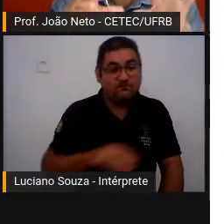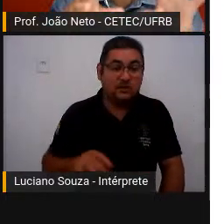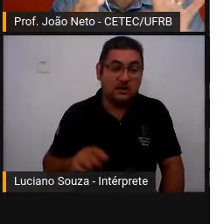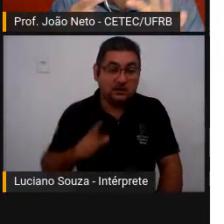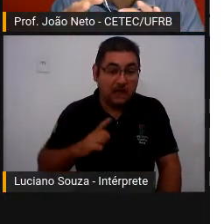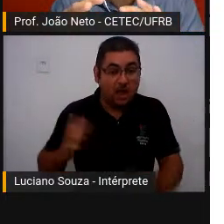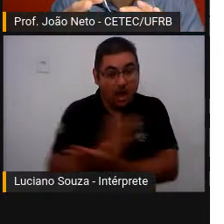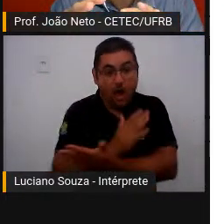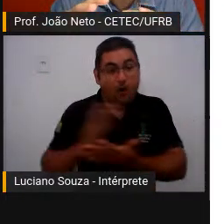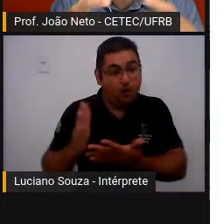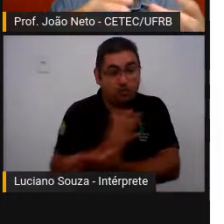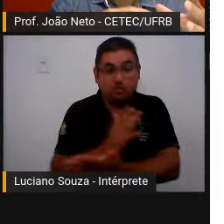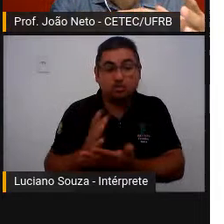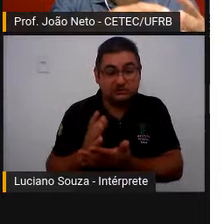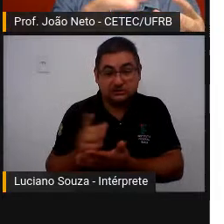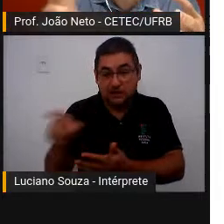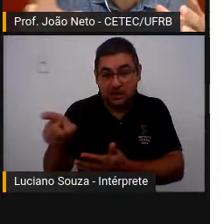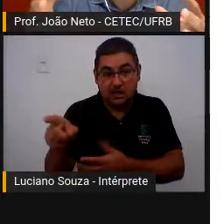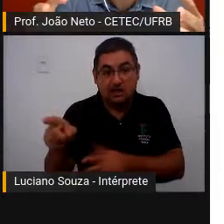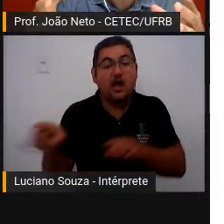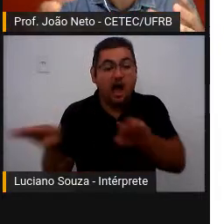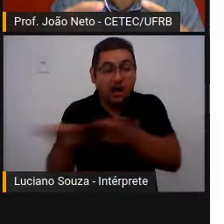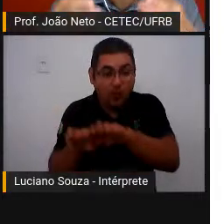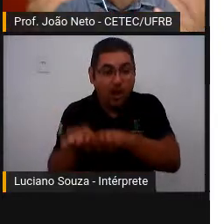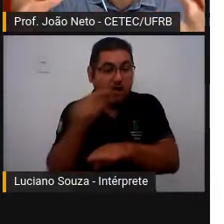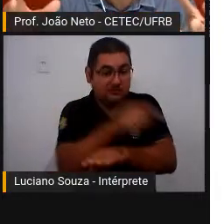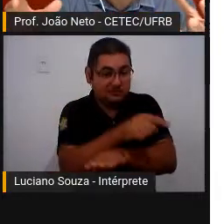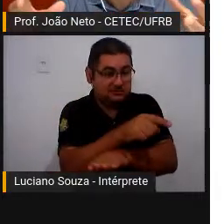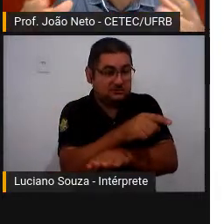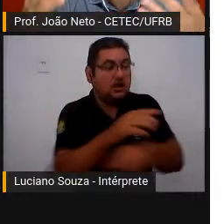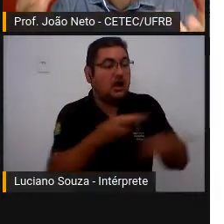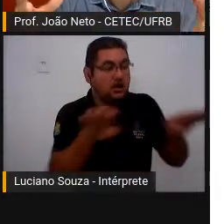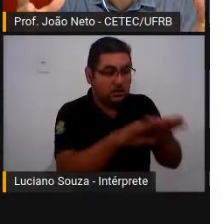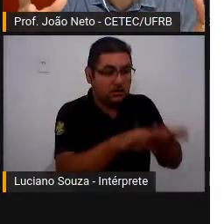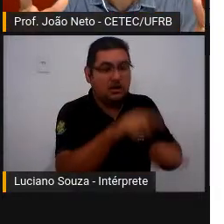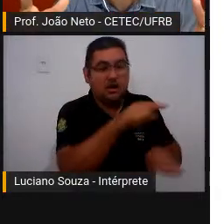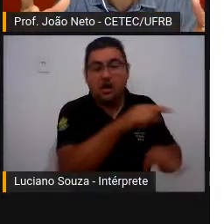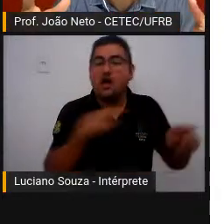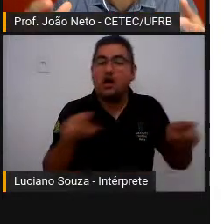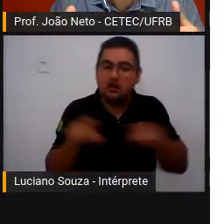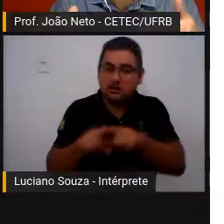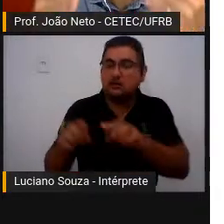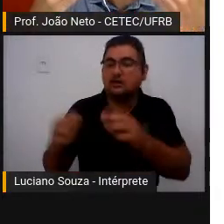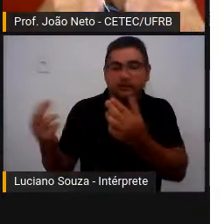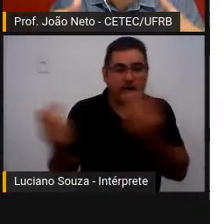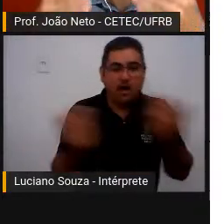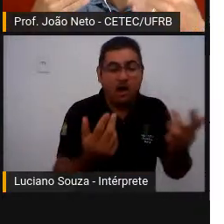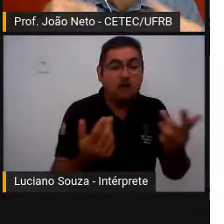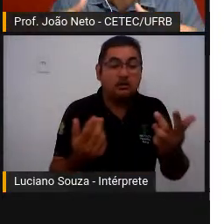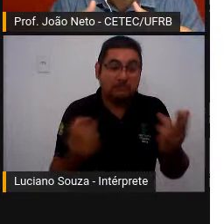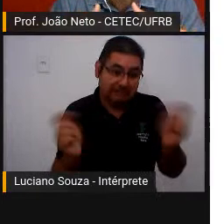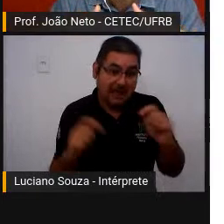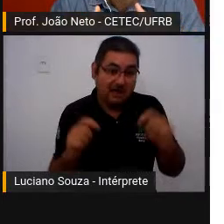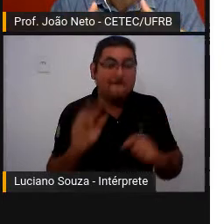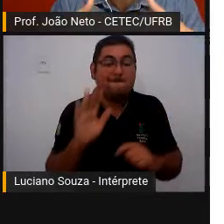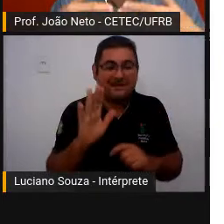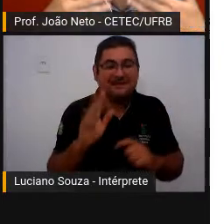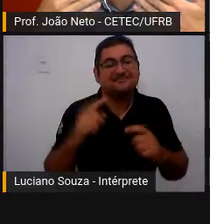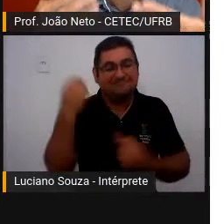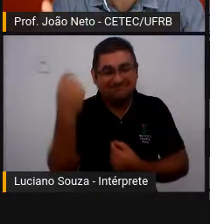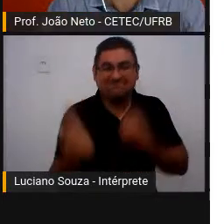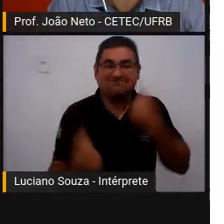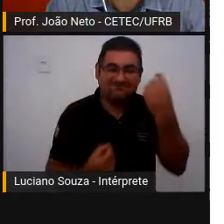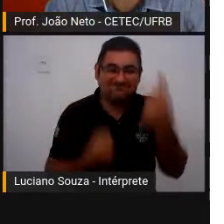encontraremos alguns dispositivos que atenderão uma faixa maior de pessoas com deficiência mas sempre vai haver necessidade